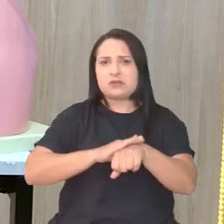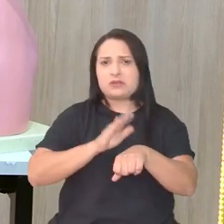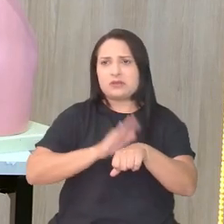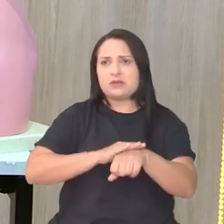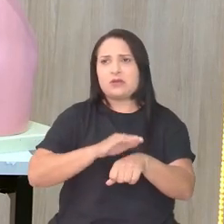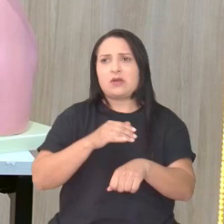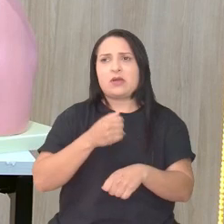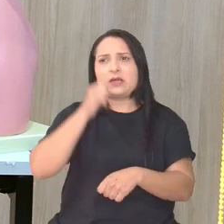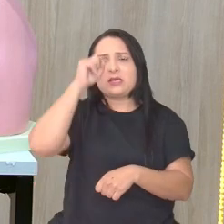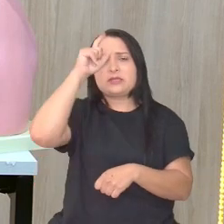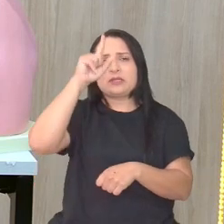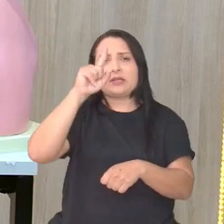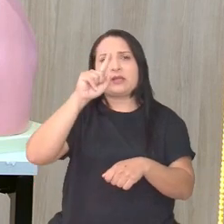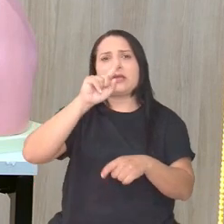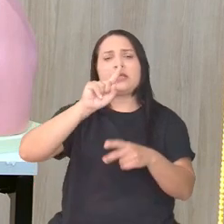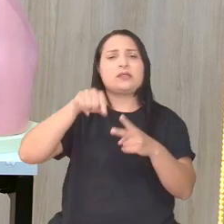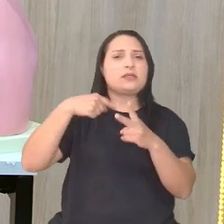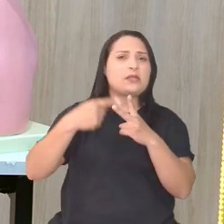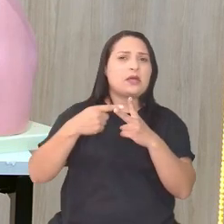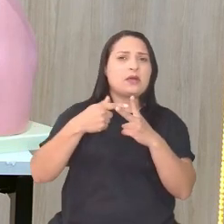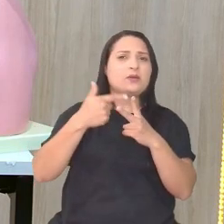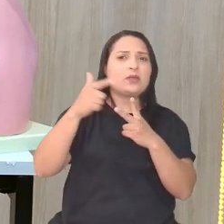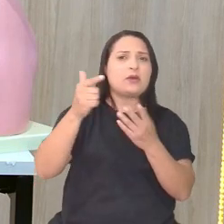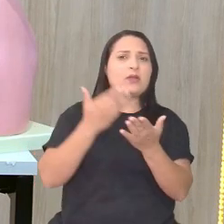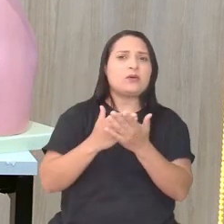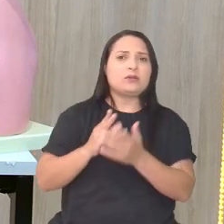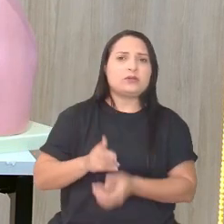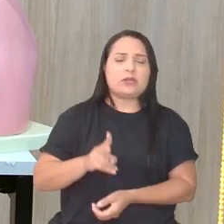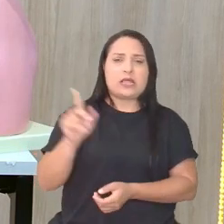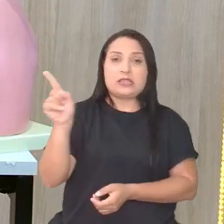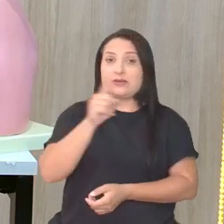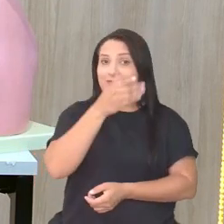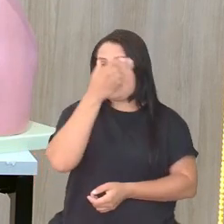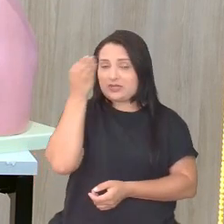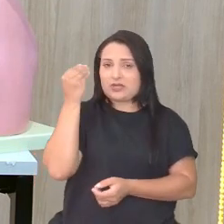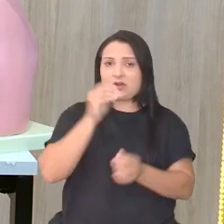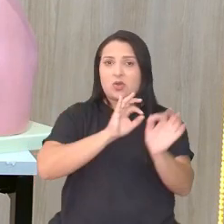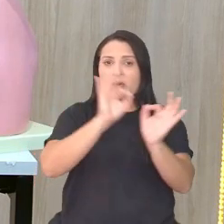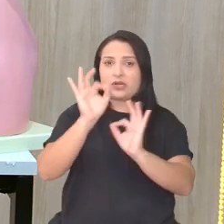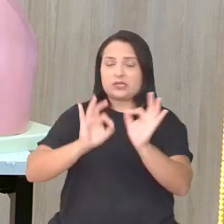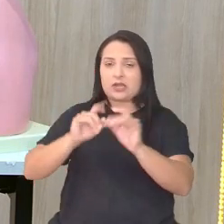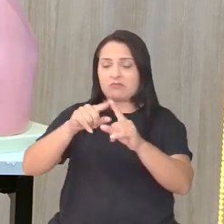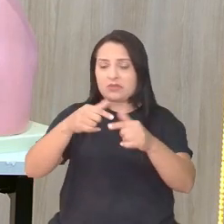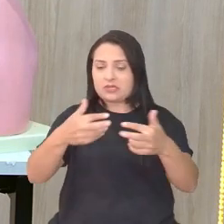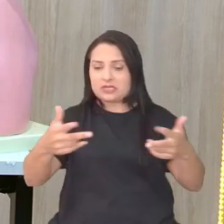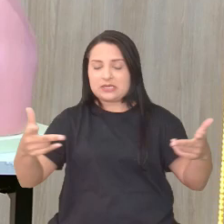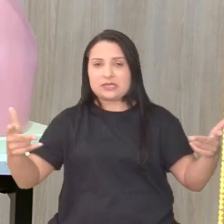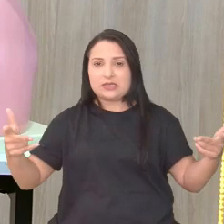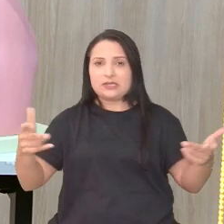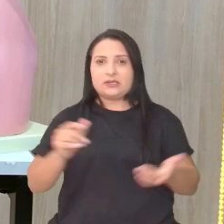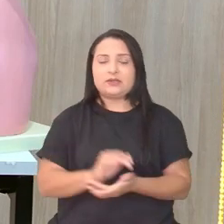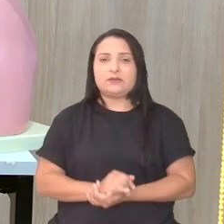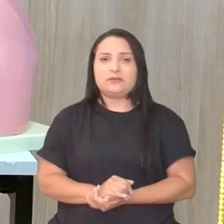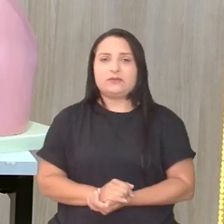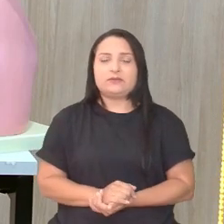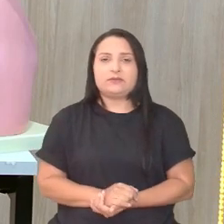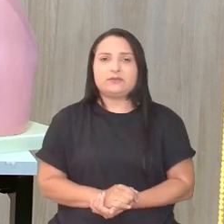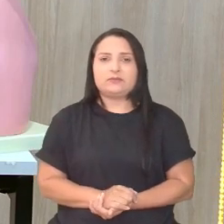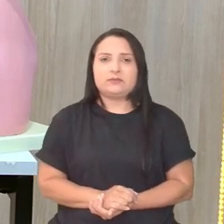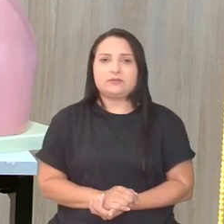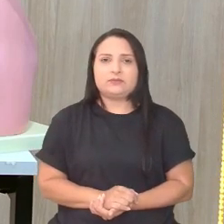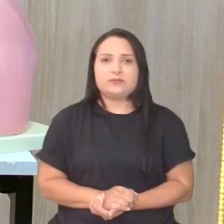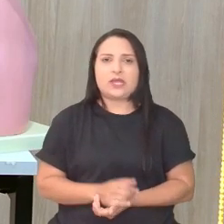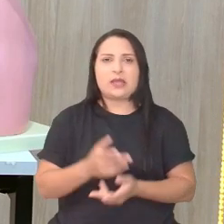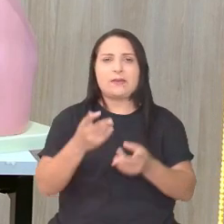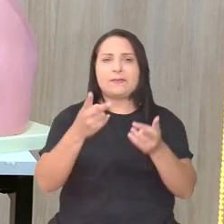ideia inicial, na próxima aula a gente continua. Então, não esqueçam de juntar esse material e quem já percebeu como